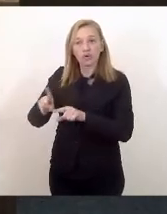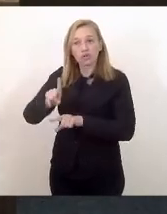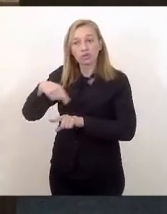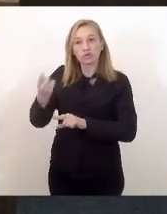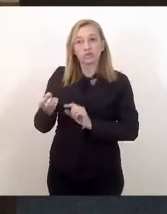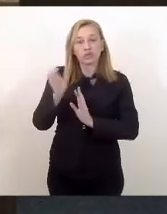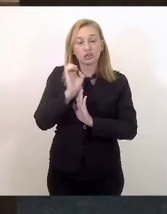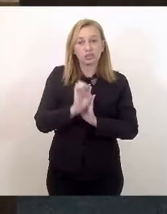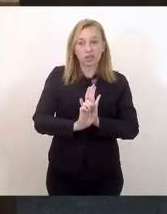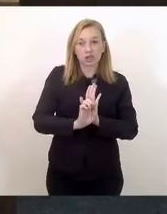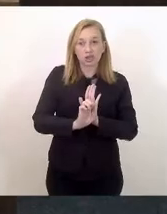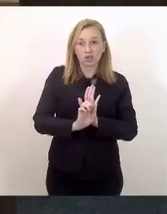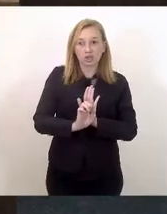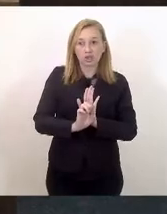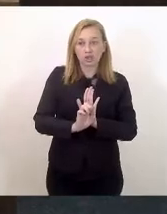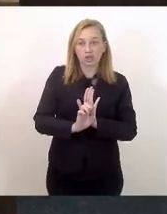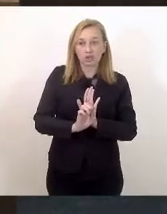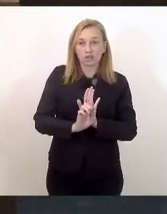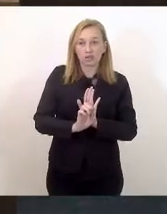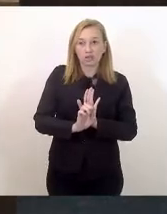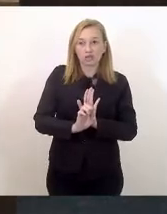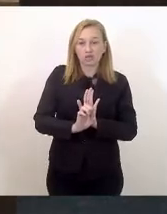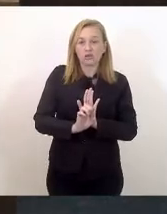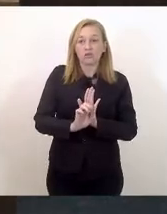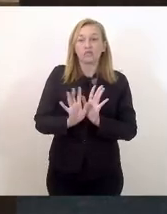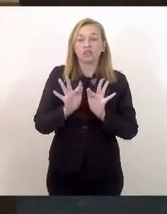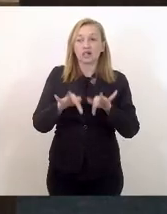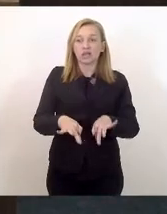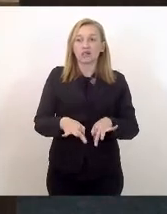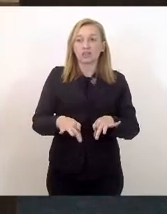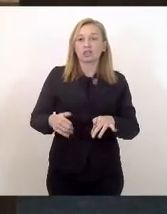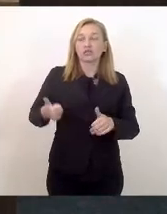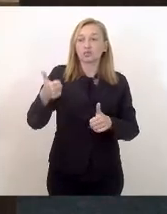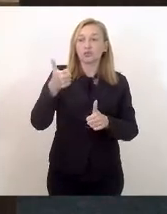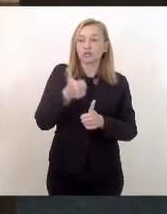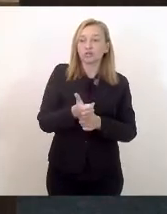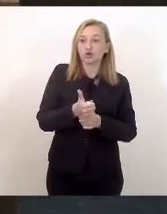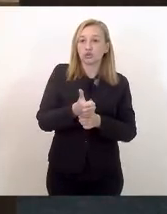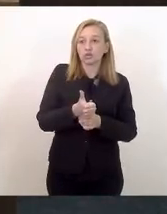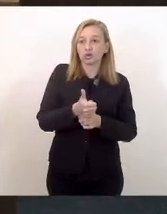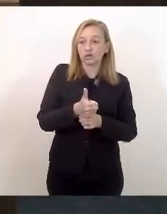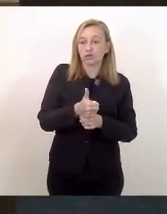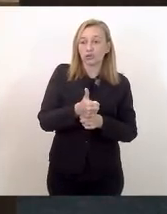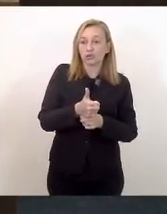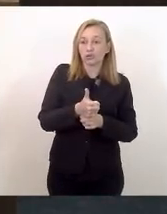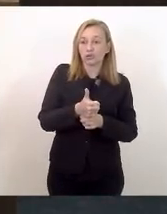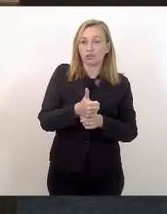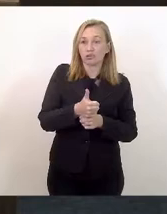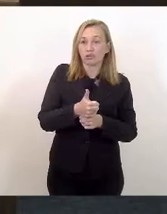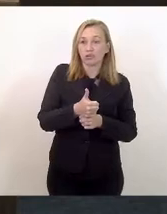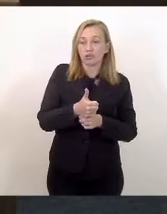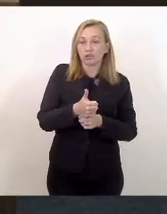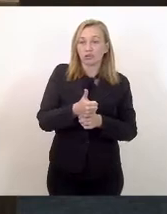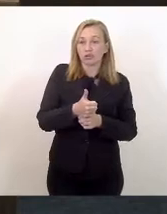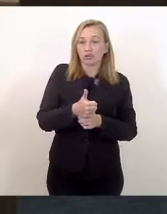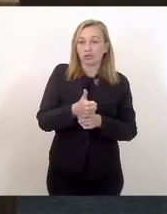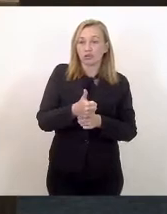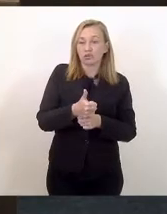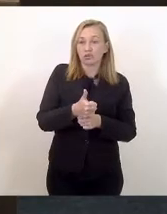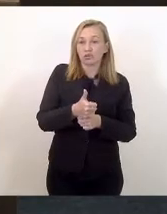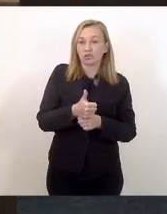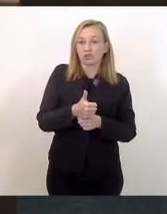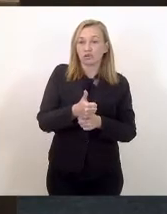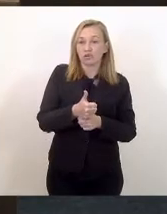demais emendas. 2 e 3, 6 e 7. Concluindo por substitutivo, e no